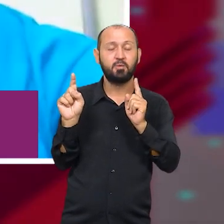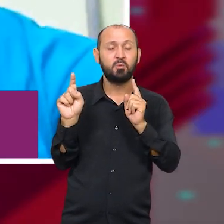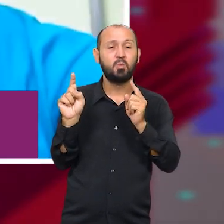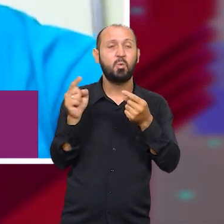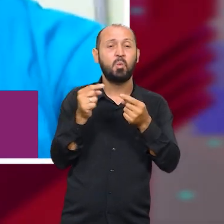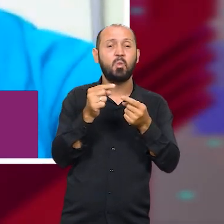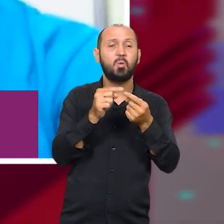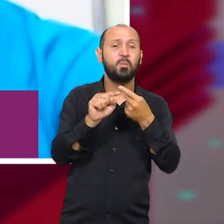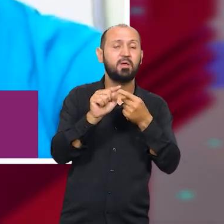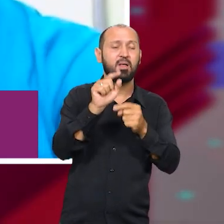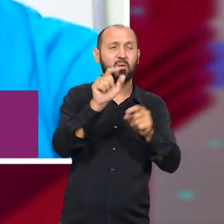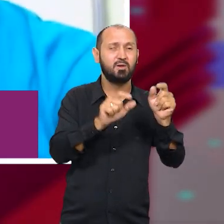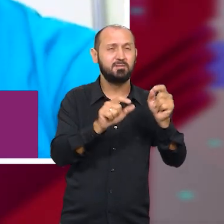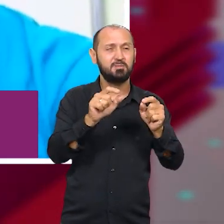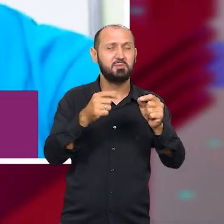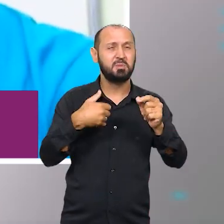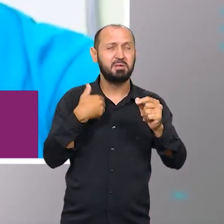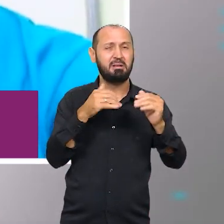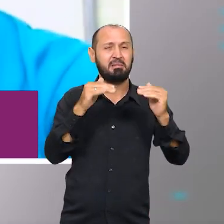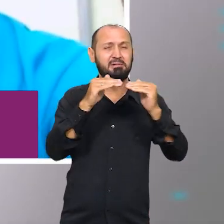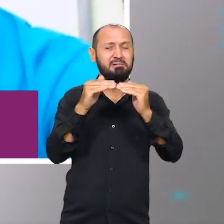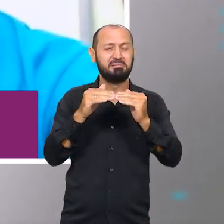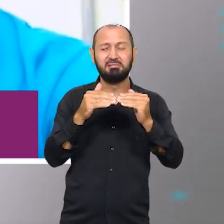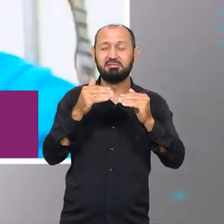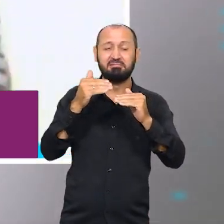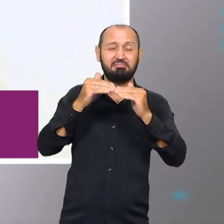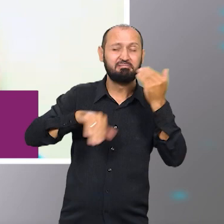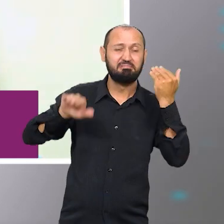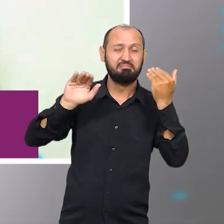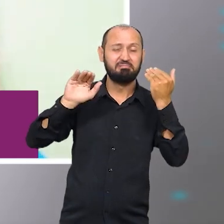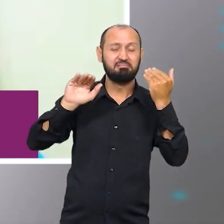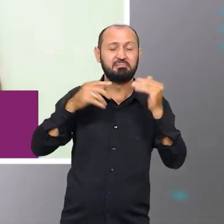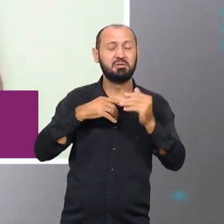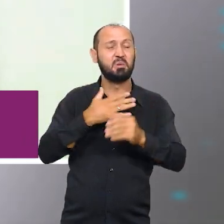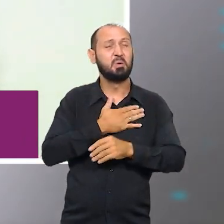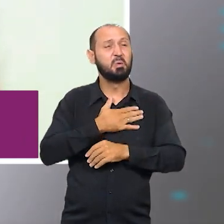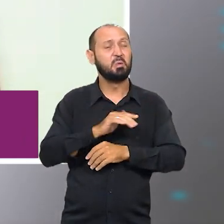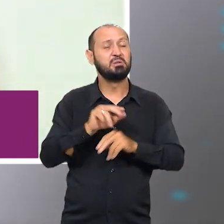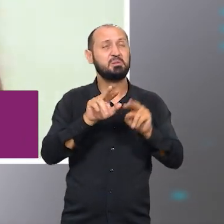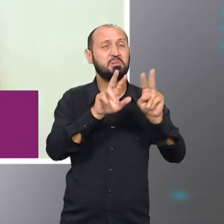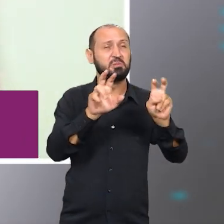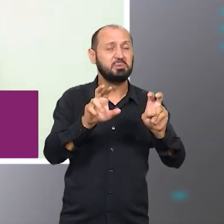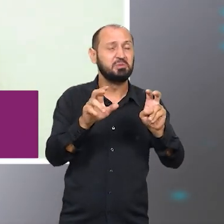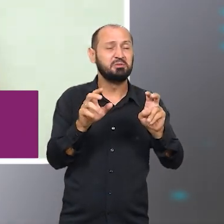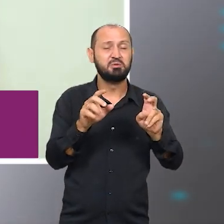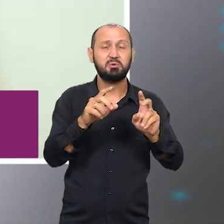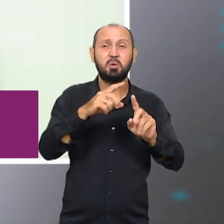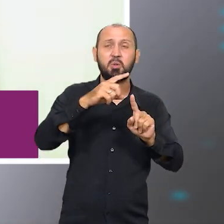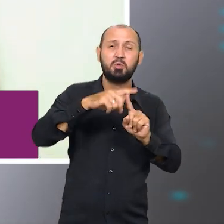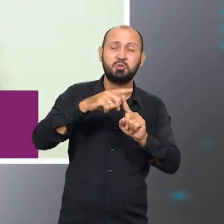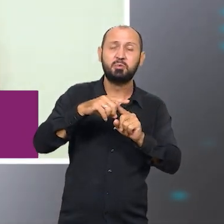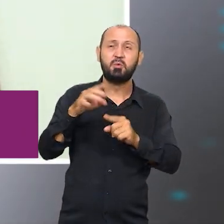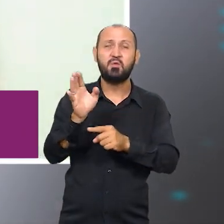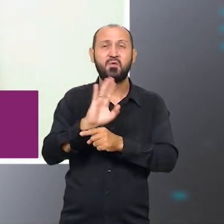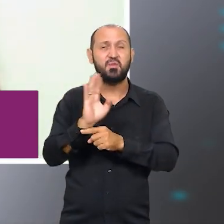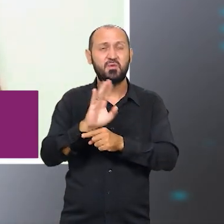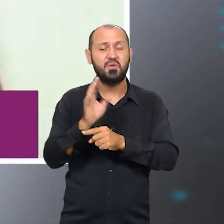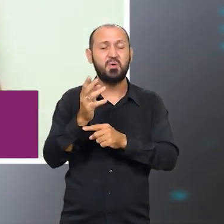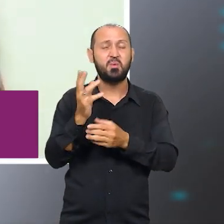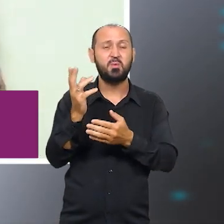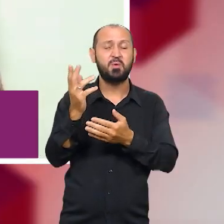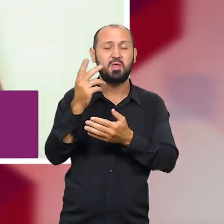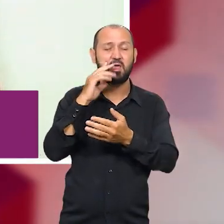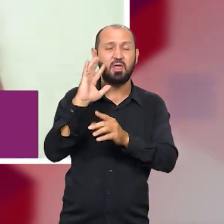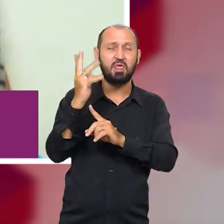estar de acordo com as pessoas da mesma faixa etária de idade, não gostar dos mesmos tipos de